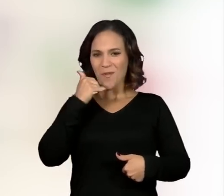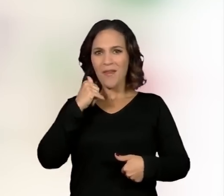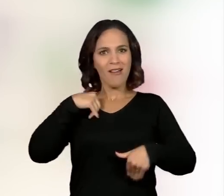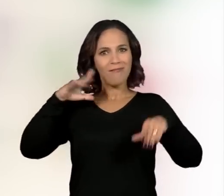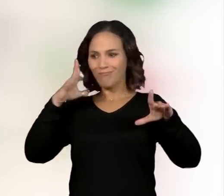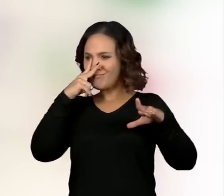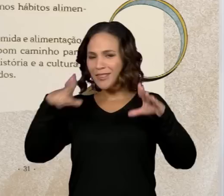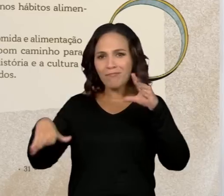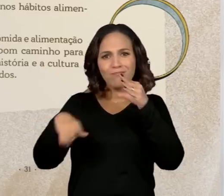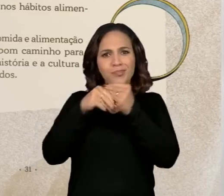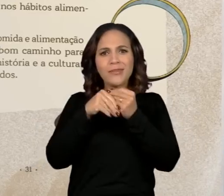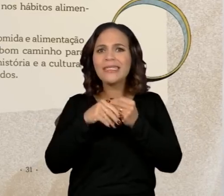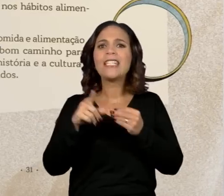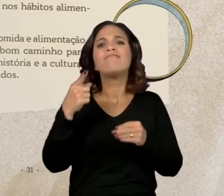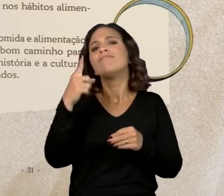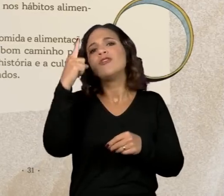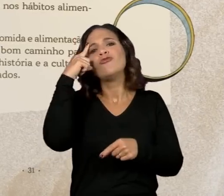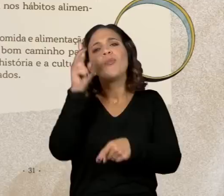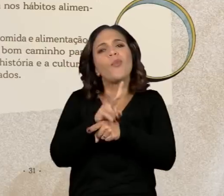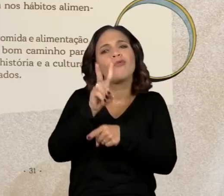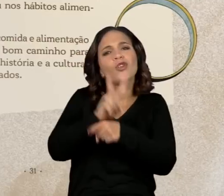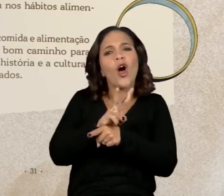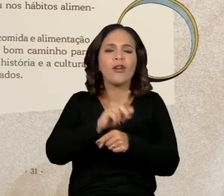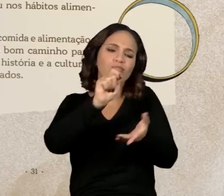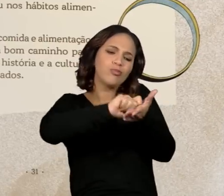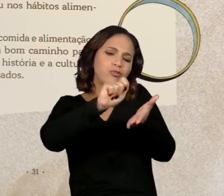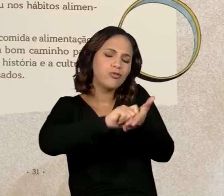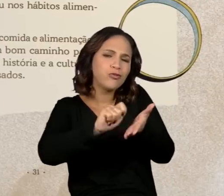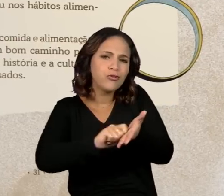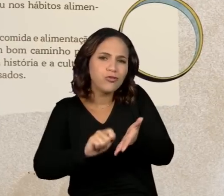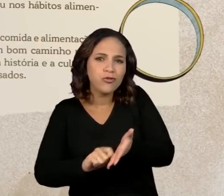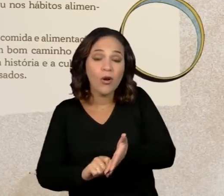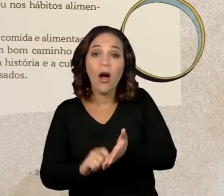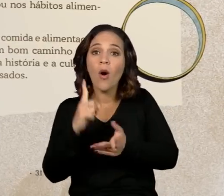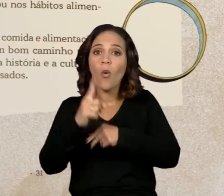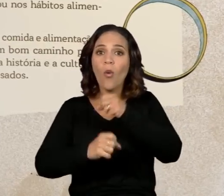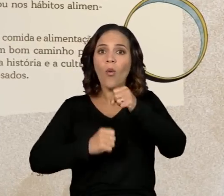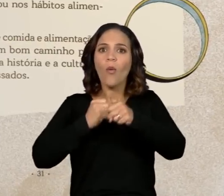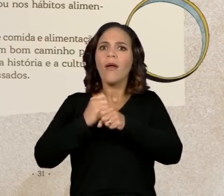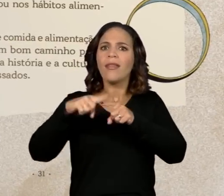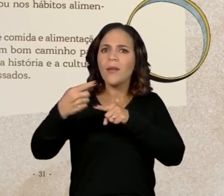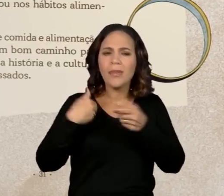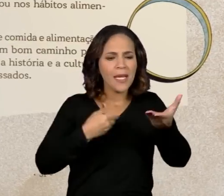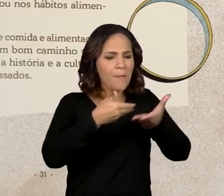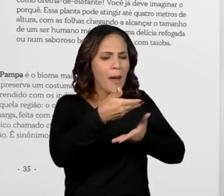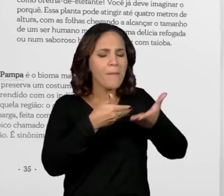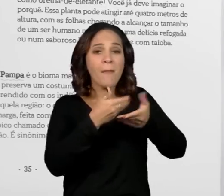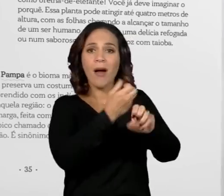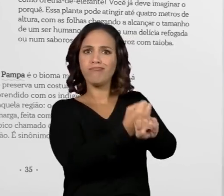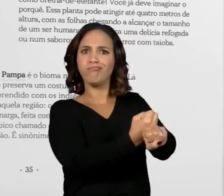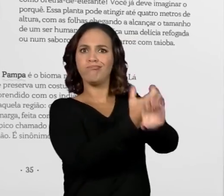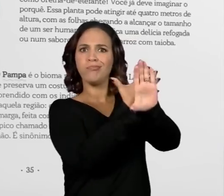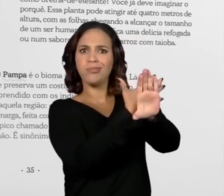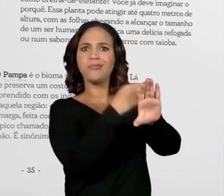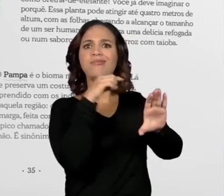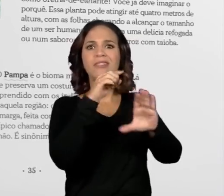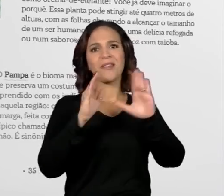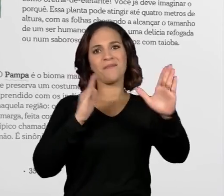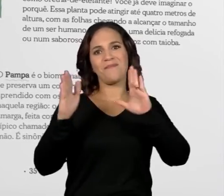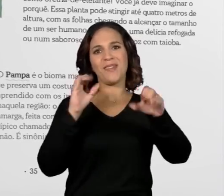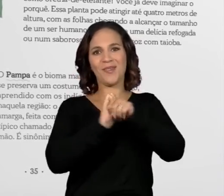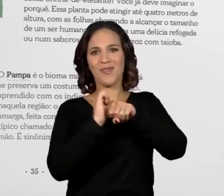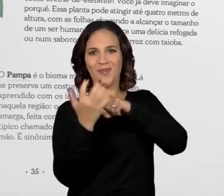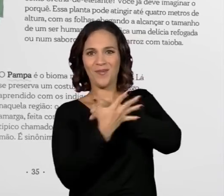a rascunhar uma ideia, um projeto, e 1 ano depois de trabalho, de encontros online, durante todo o